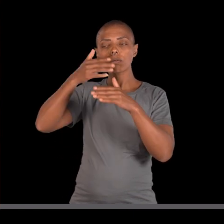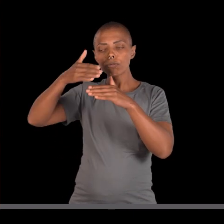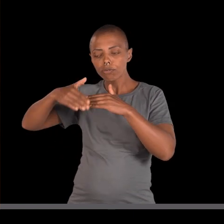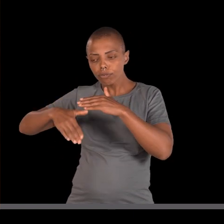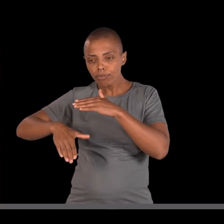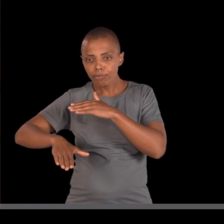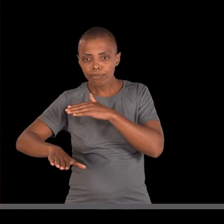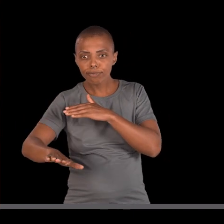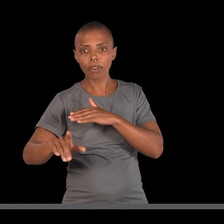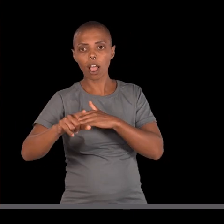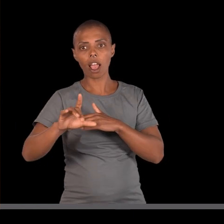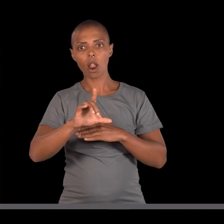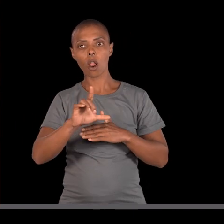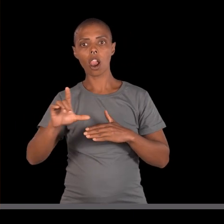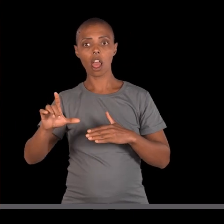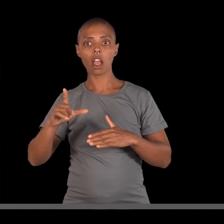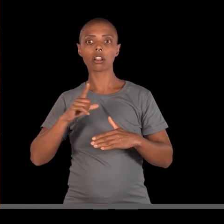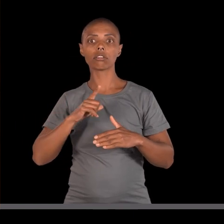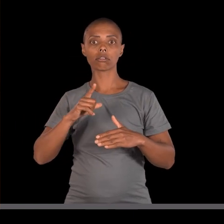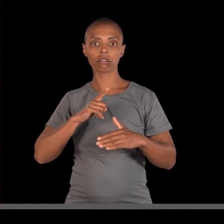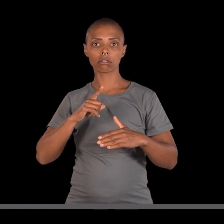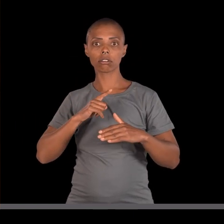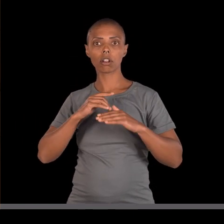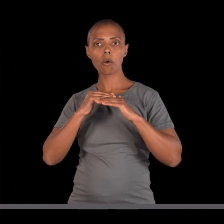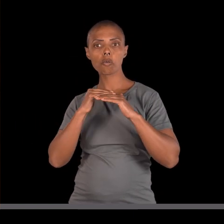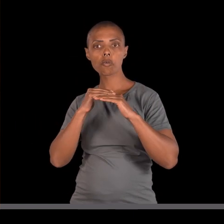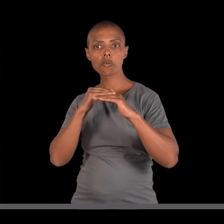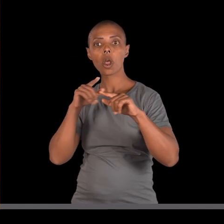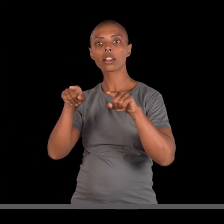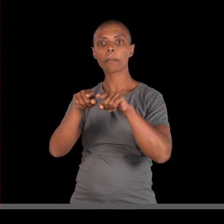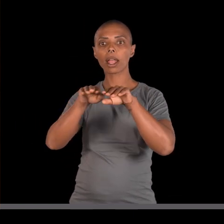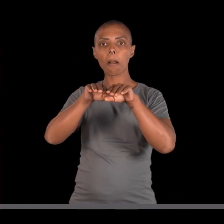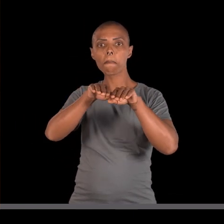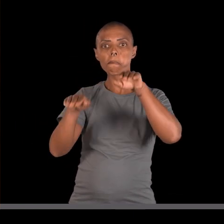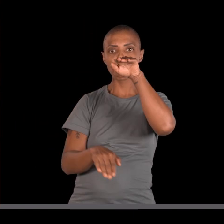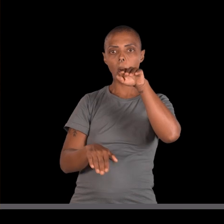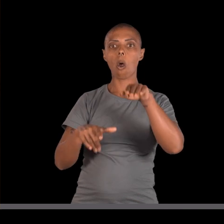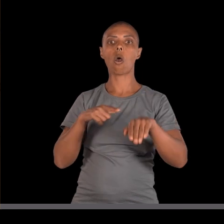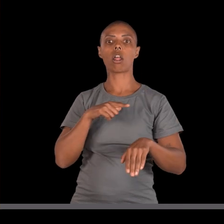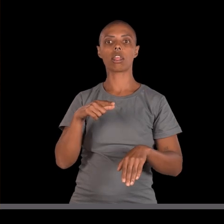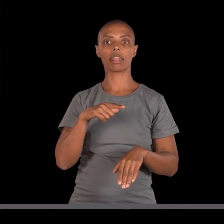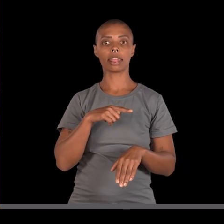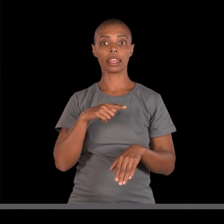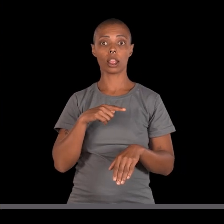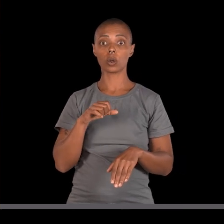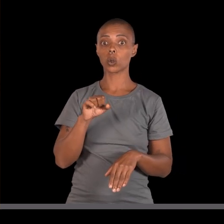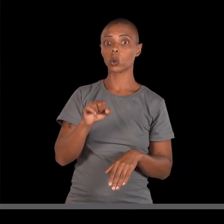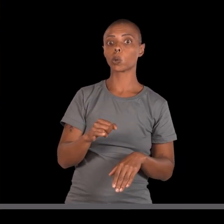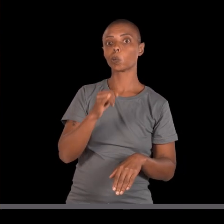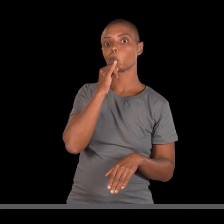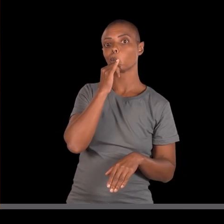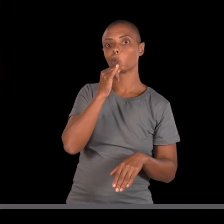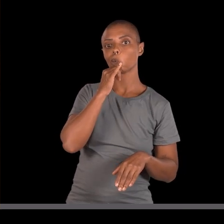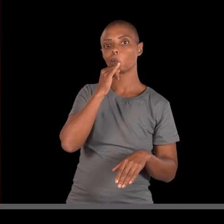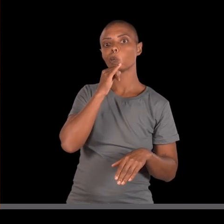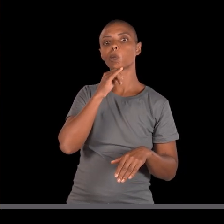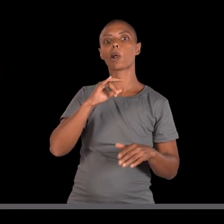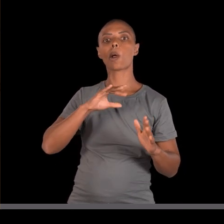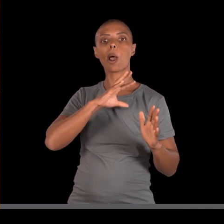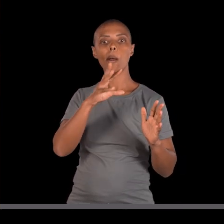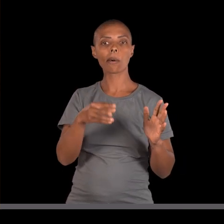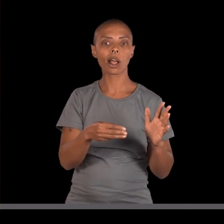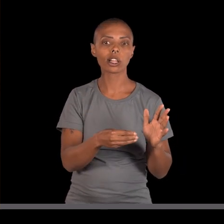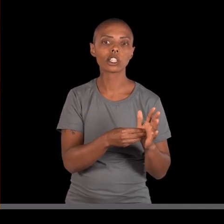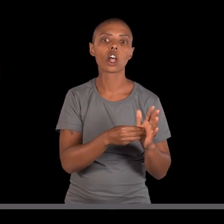vai ter áreas de depressões e de planícies. No sul, você vai ter a planície amazônica, a planície